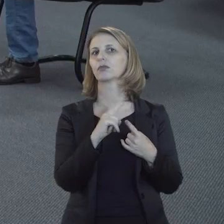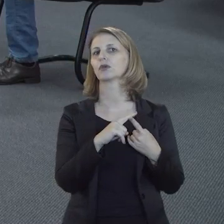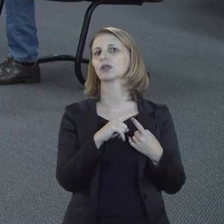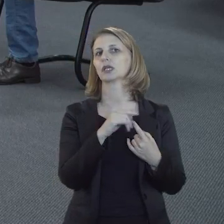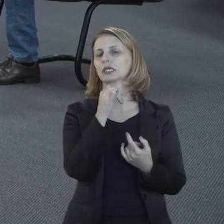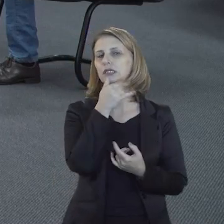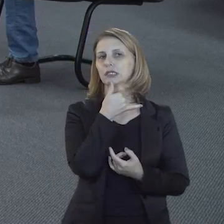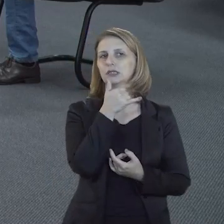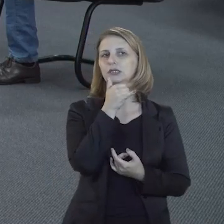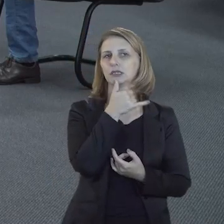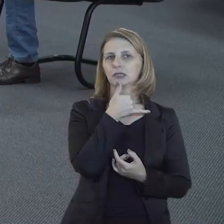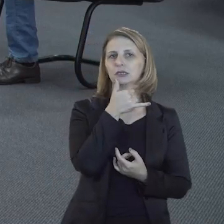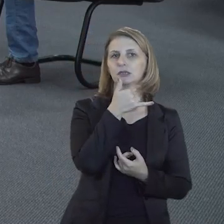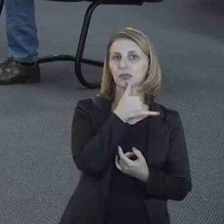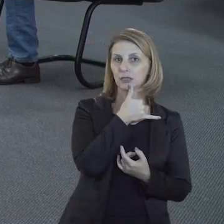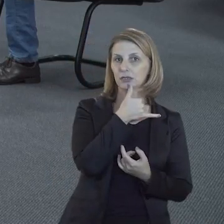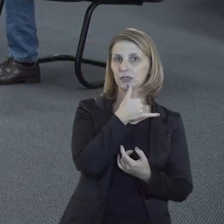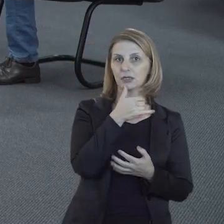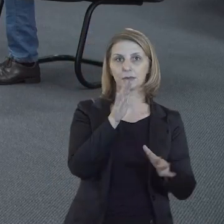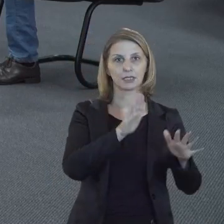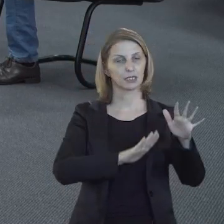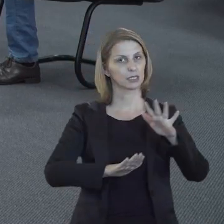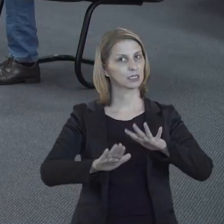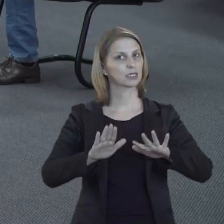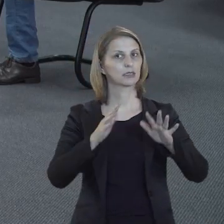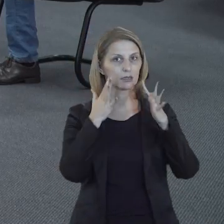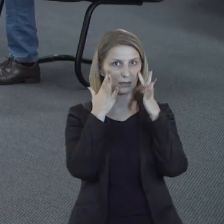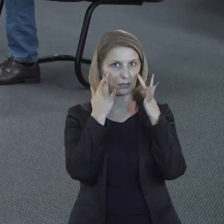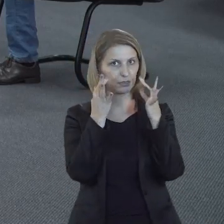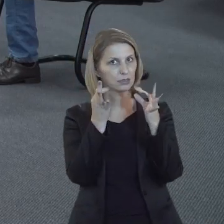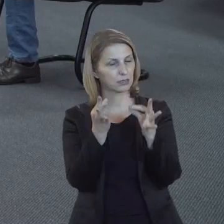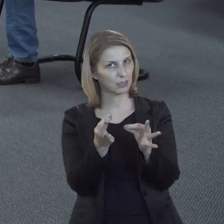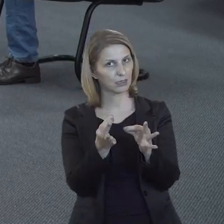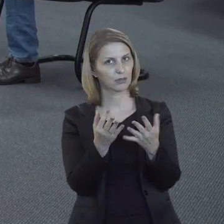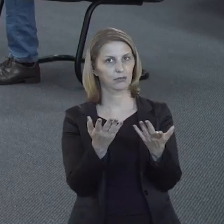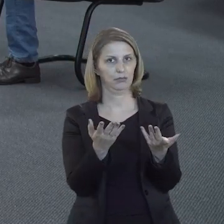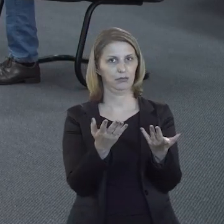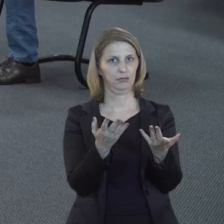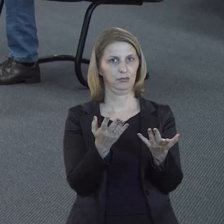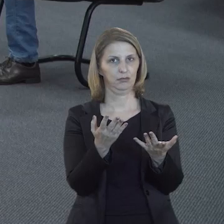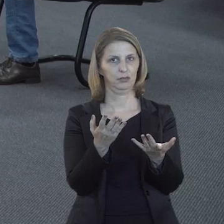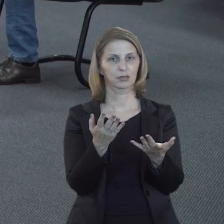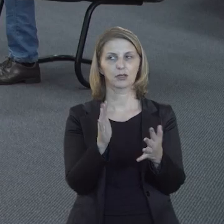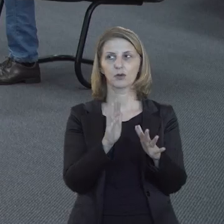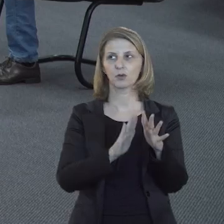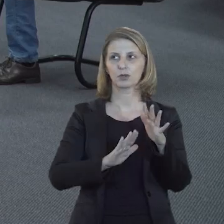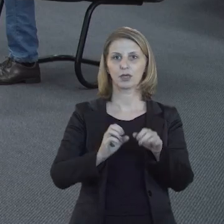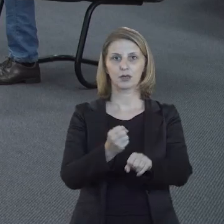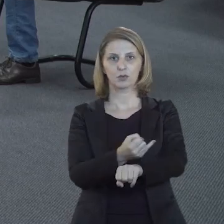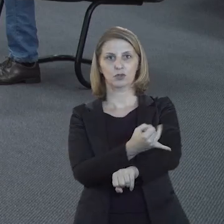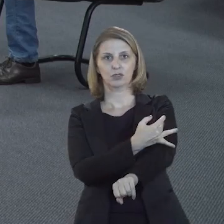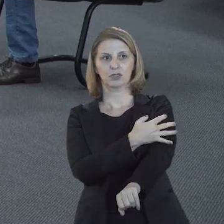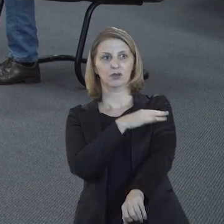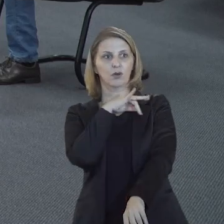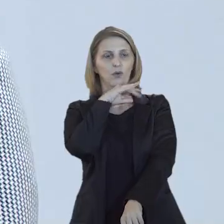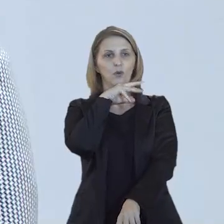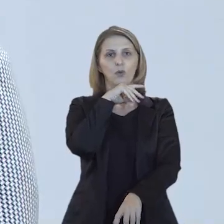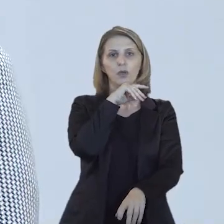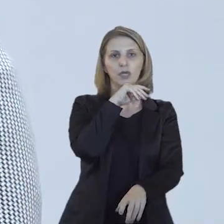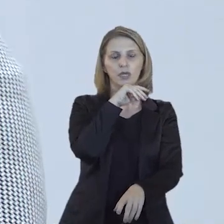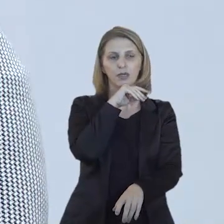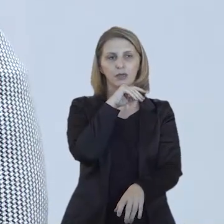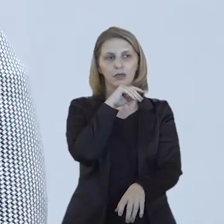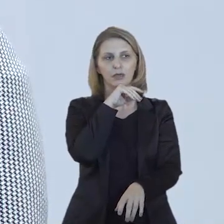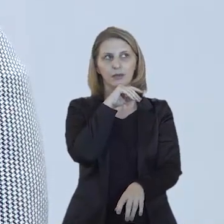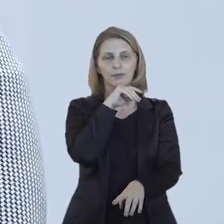né? Alguma coisa está acontecendo. Mas caso contrário, né? Se eu me sinto triste um dia aqui, porque eu vi uma notícia, né?